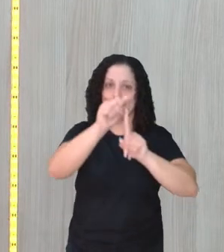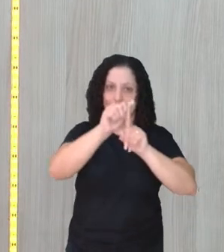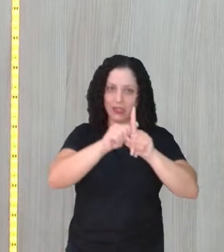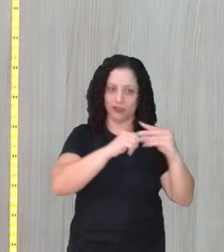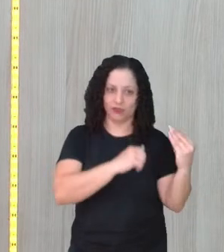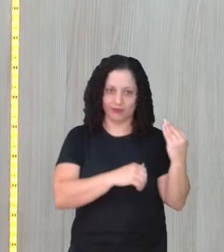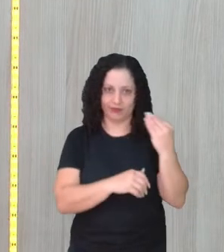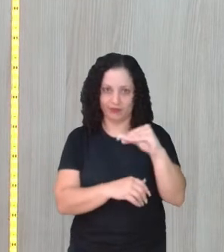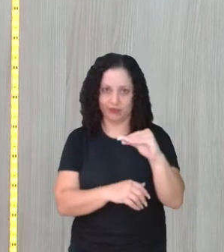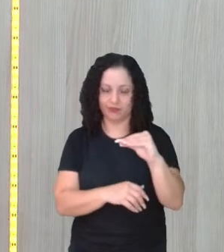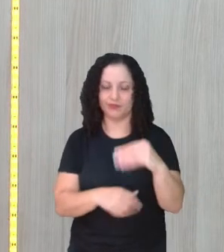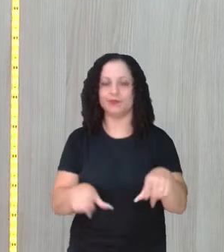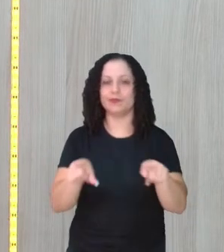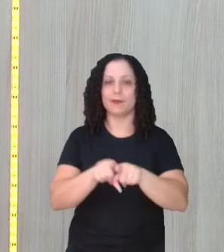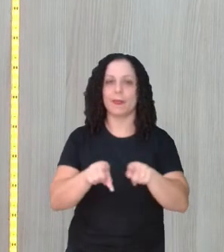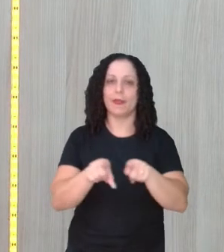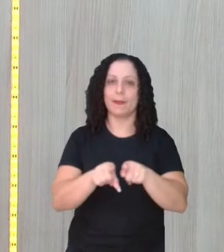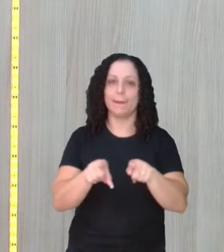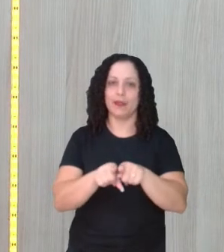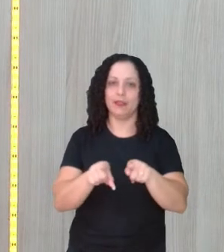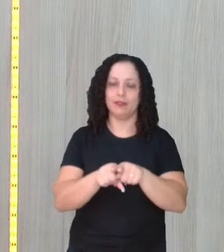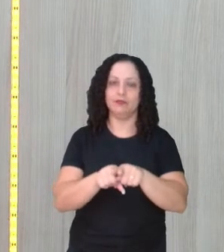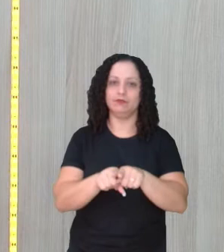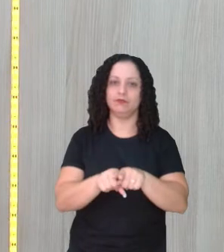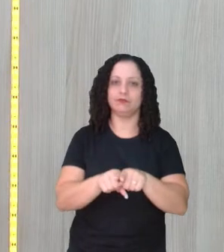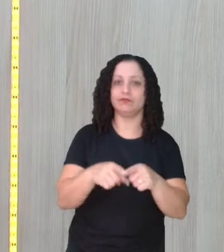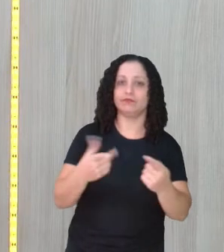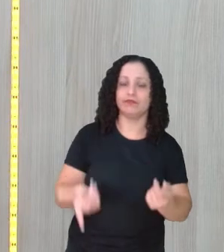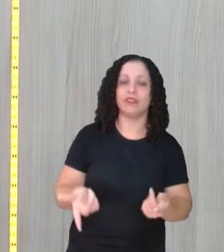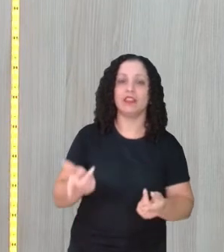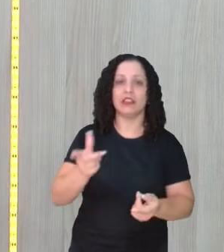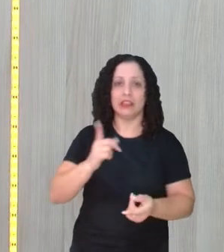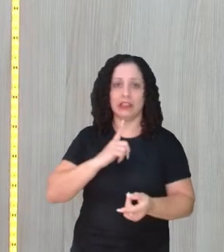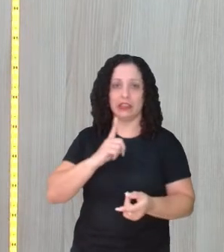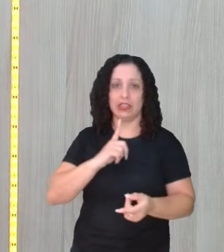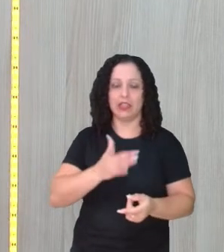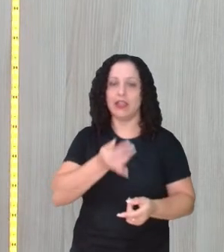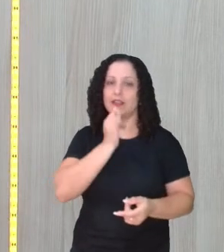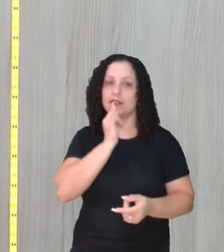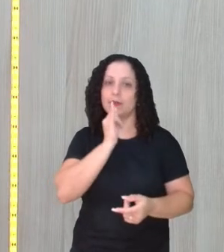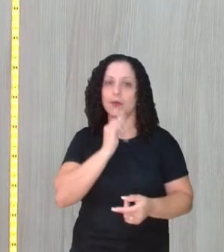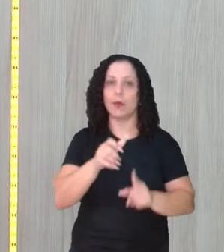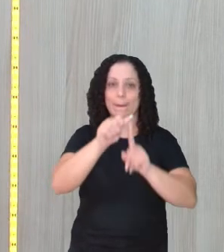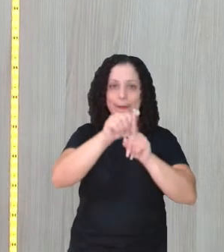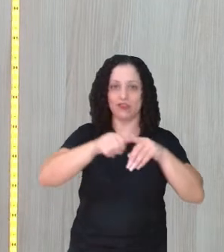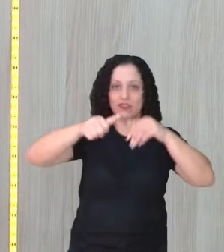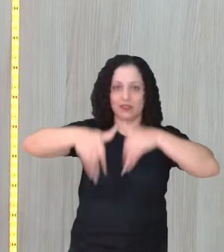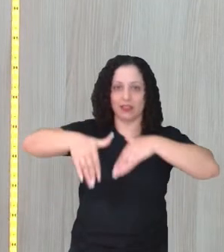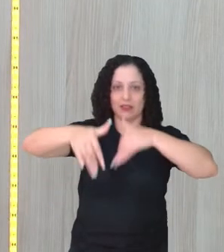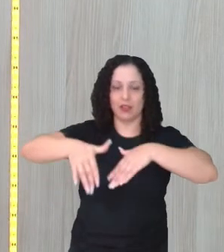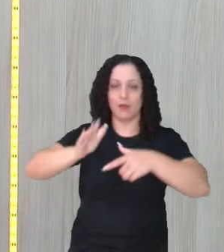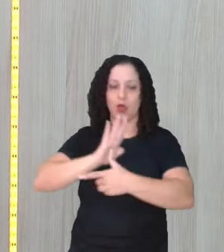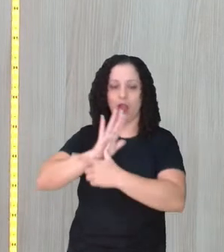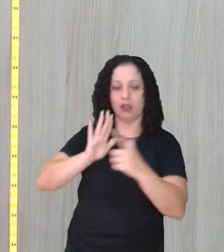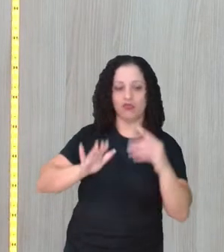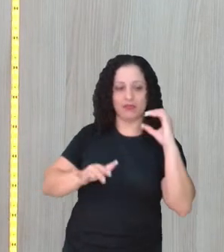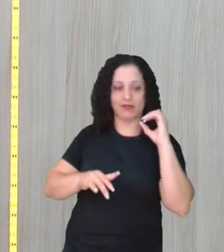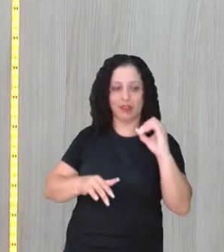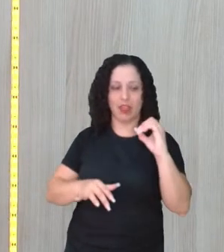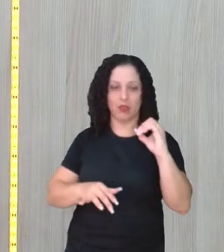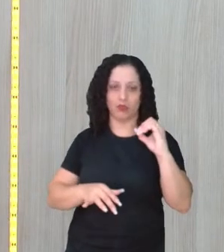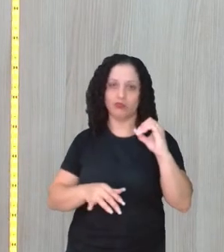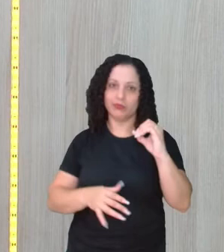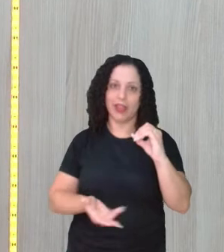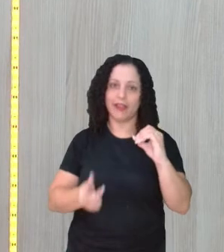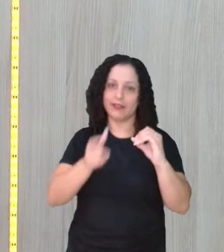também, então, até setembro, tem que colocar o 0 na frente. Então, 03 para quem nasceu